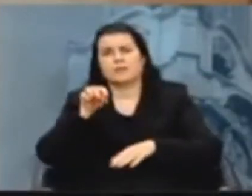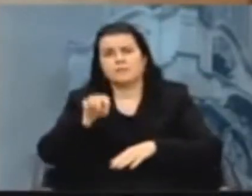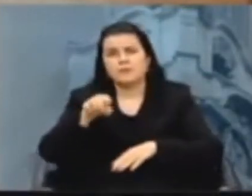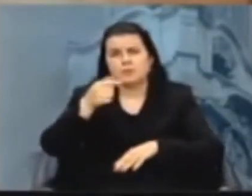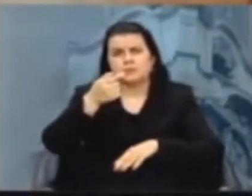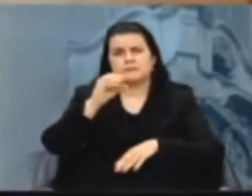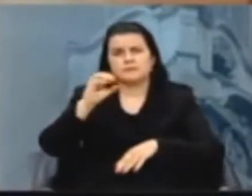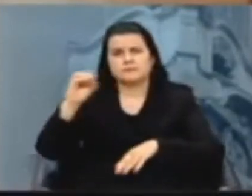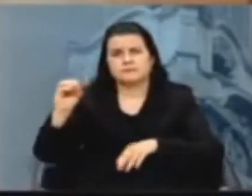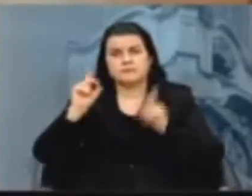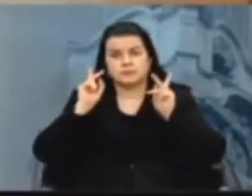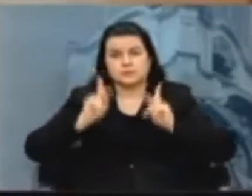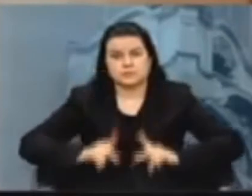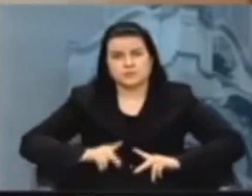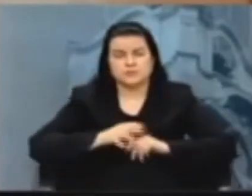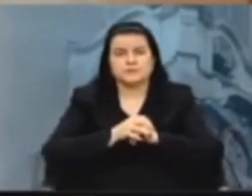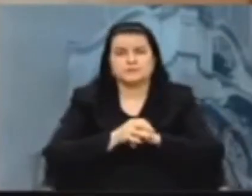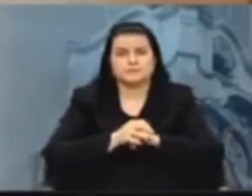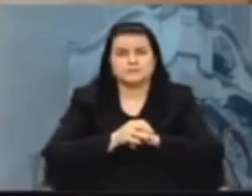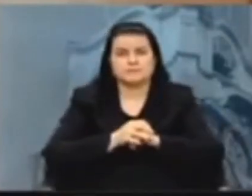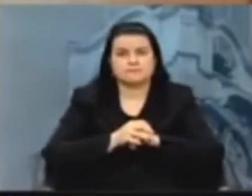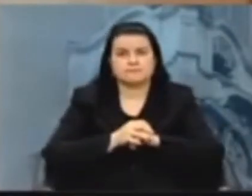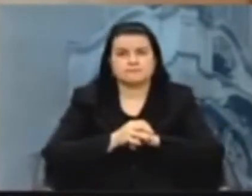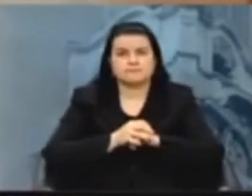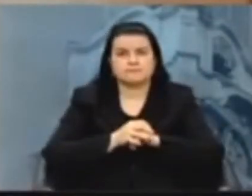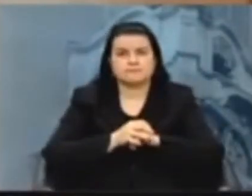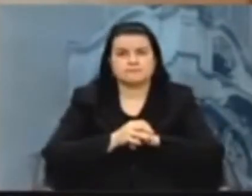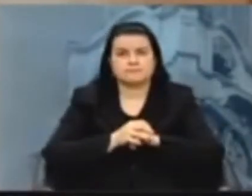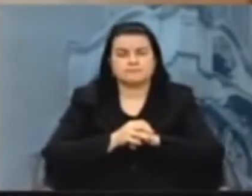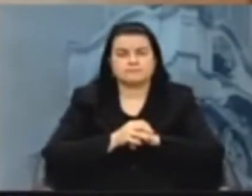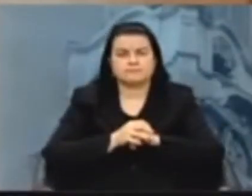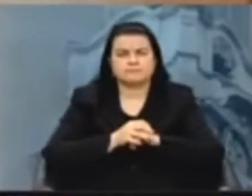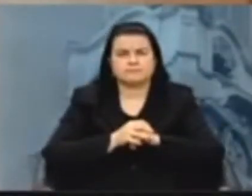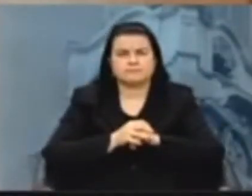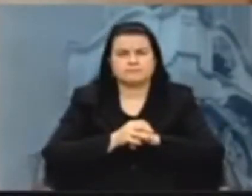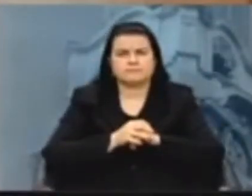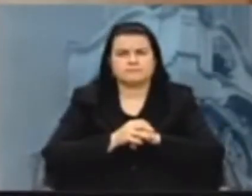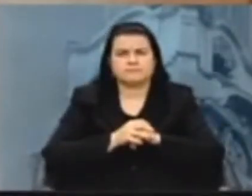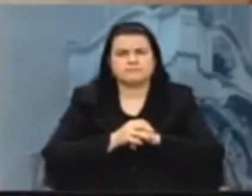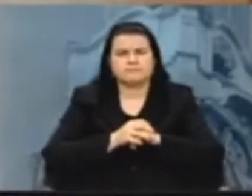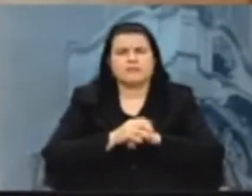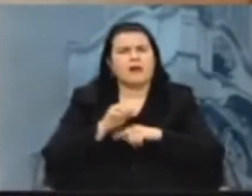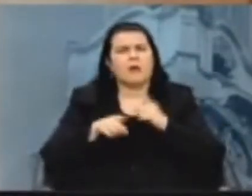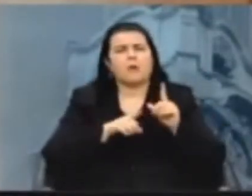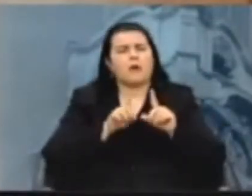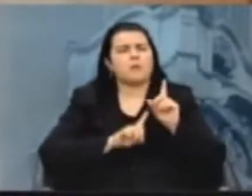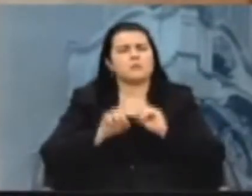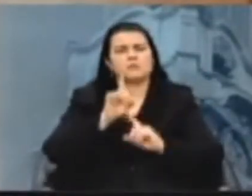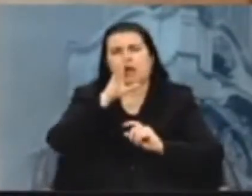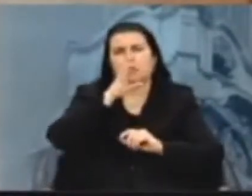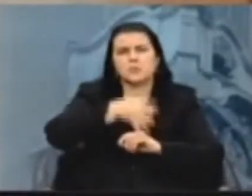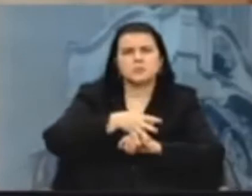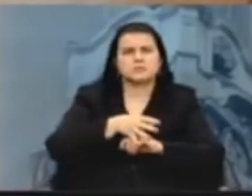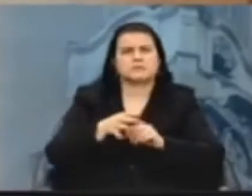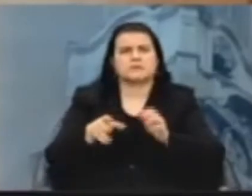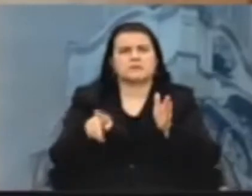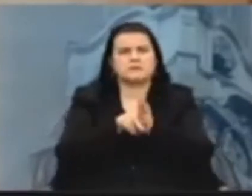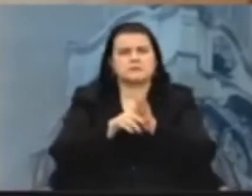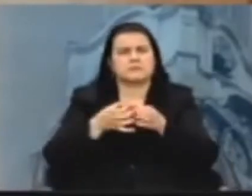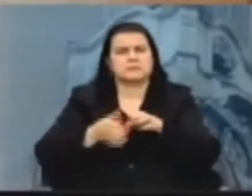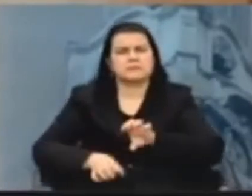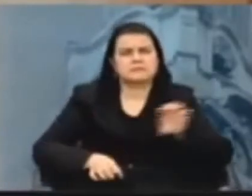50.700 pessoas. É o de ser acusada de esquerdismo, de alinhamento